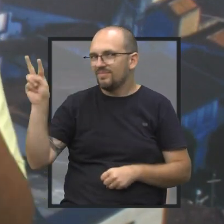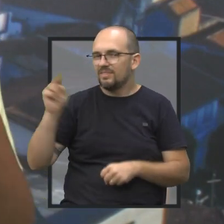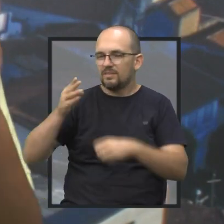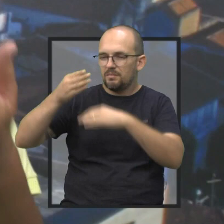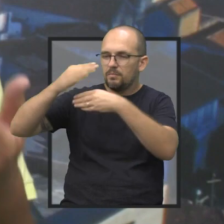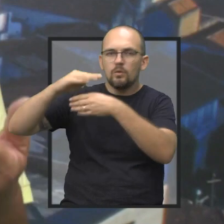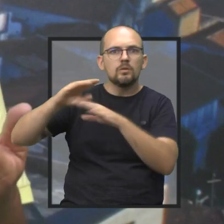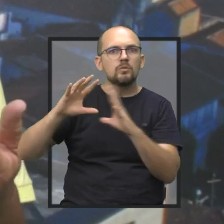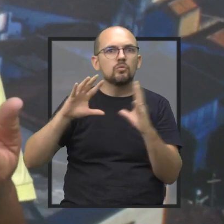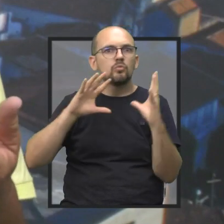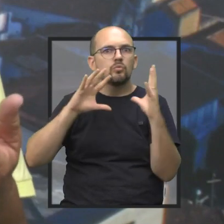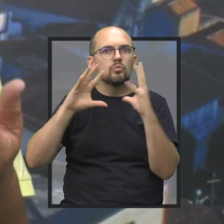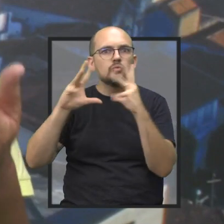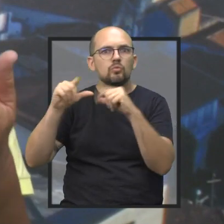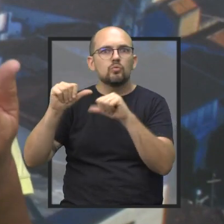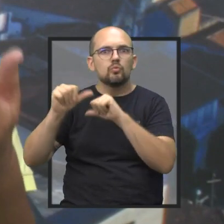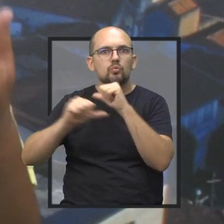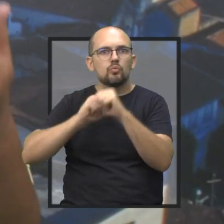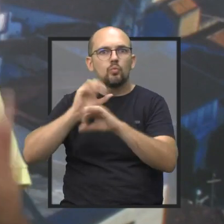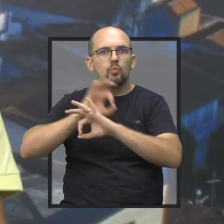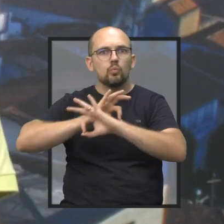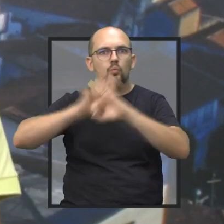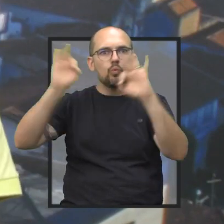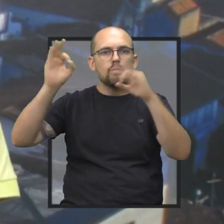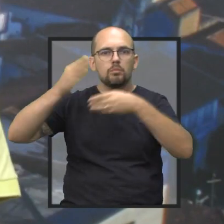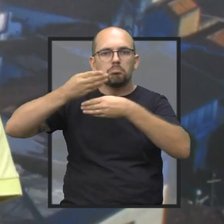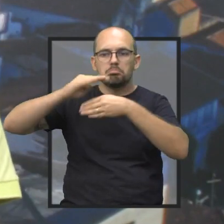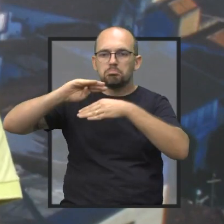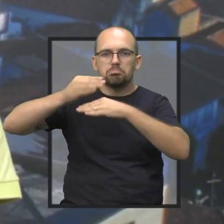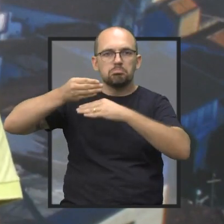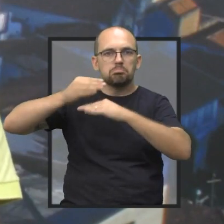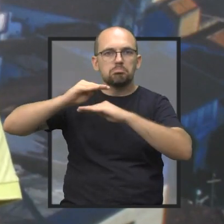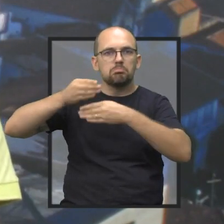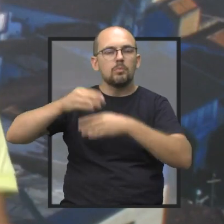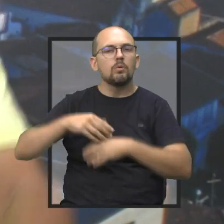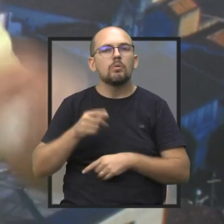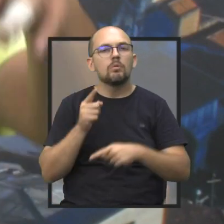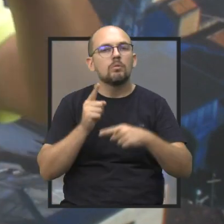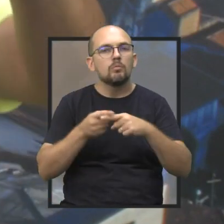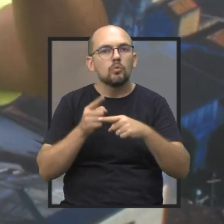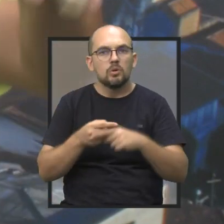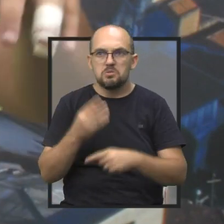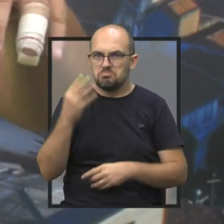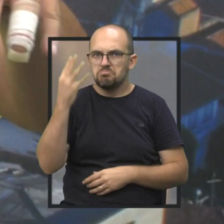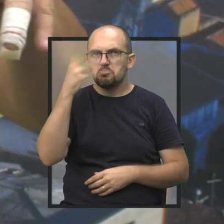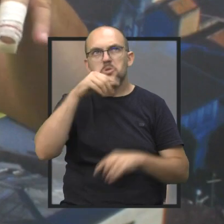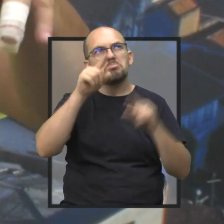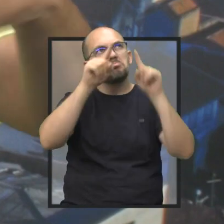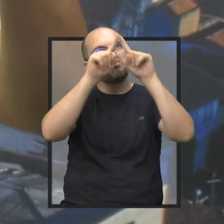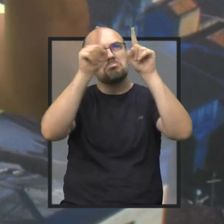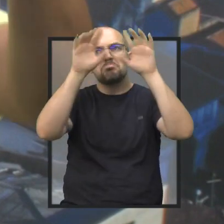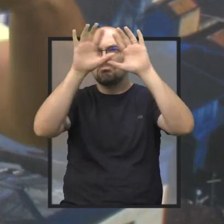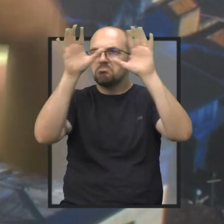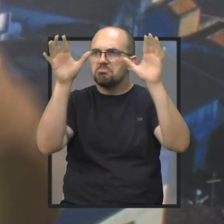lá. Trocou tudo. Agora, estou conversando com o Ivan, porque o que aconteceu? Ficou bonito o telhado,